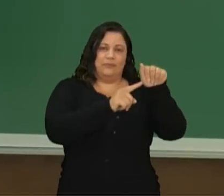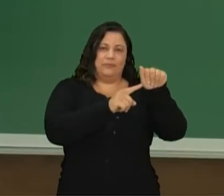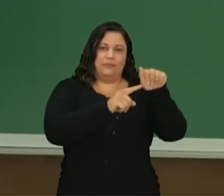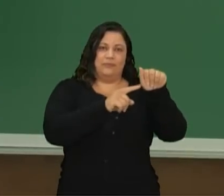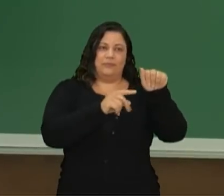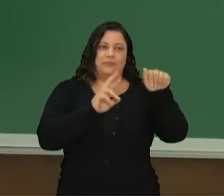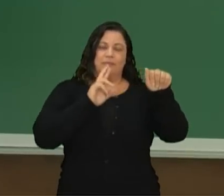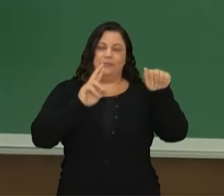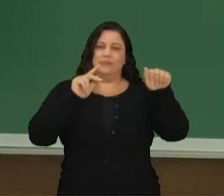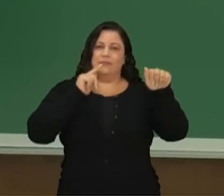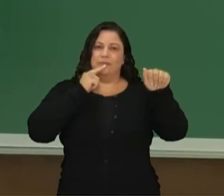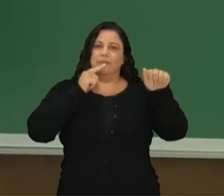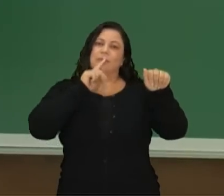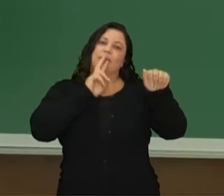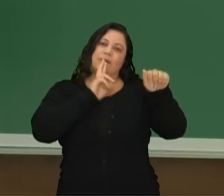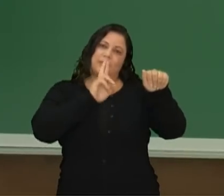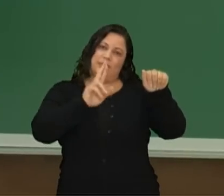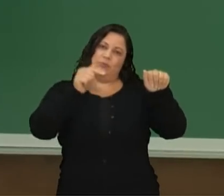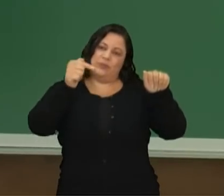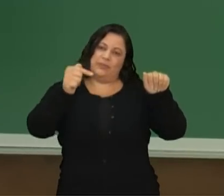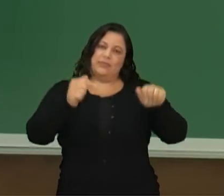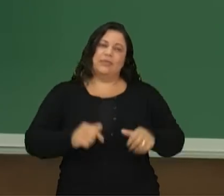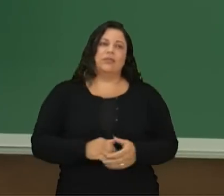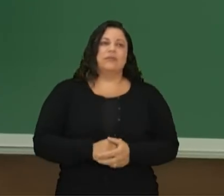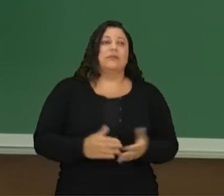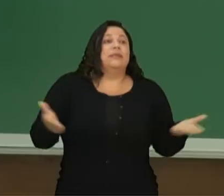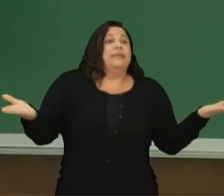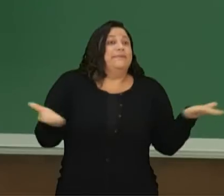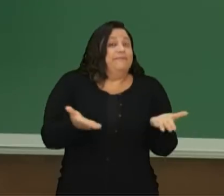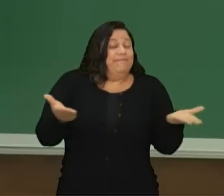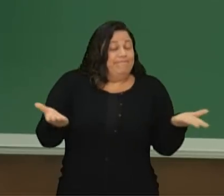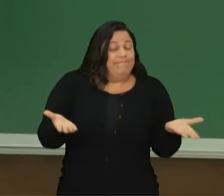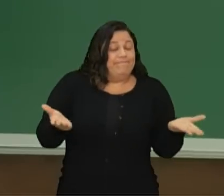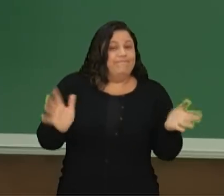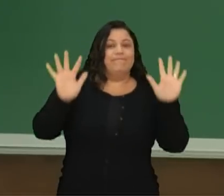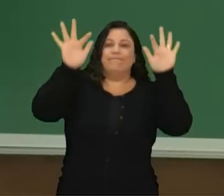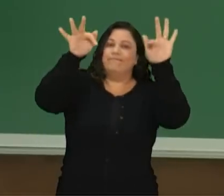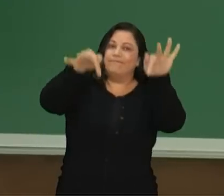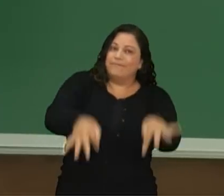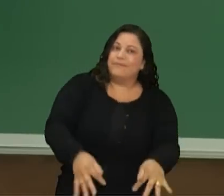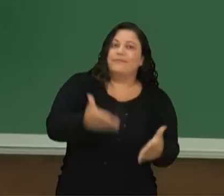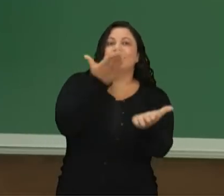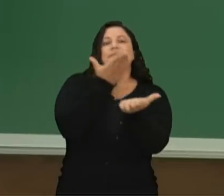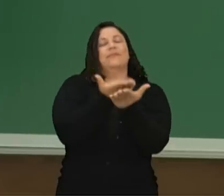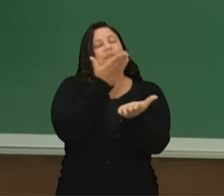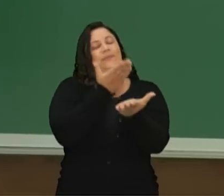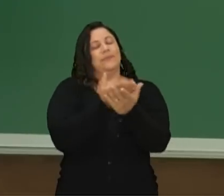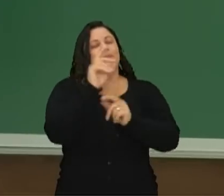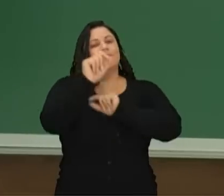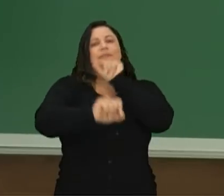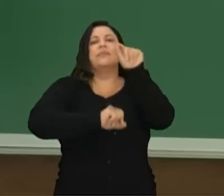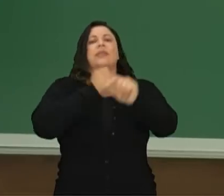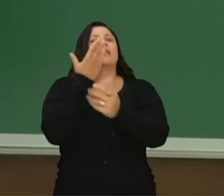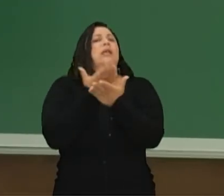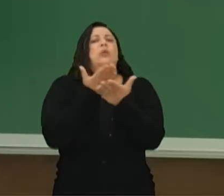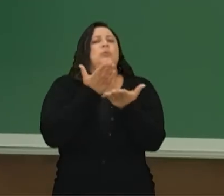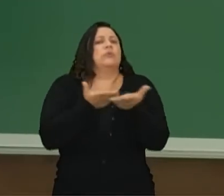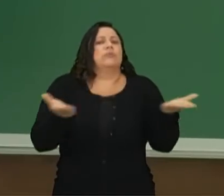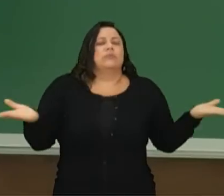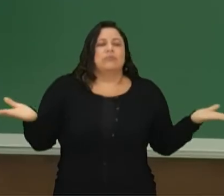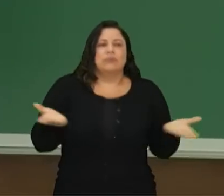A. Então, mais uma aula chegando ao fim, mas o que nós estudamos nesta